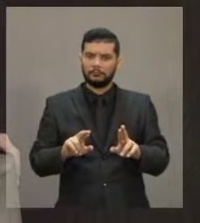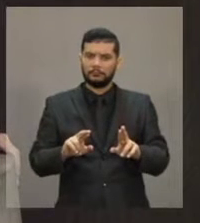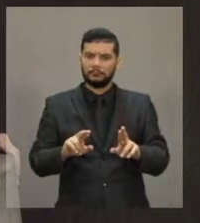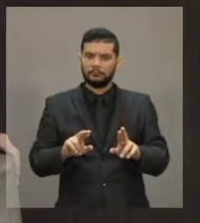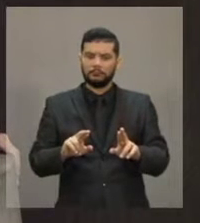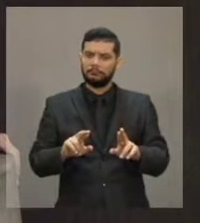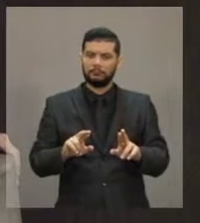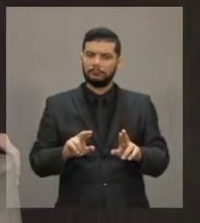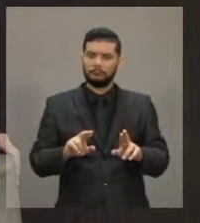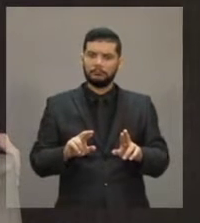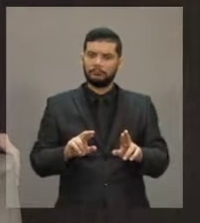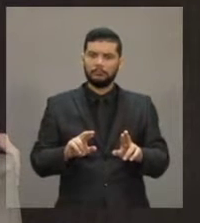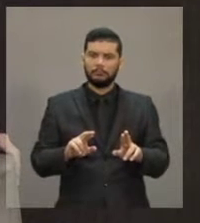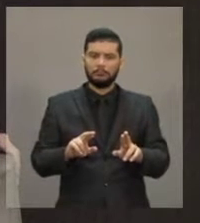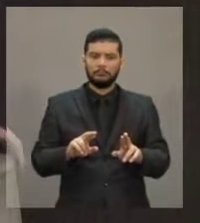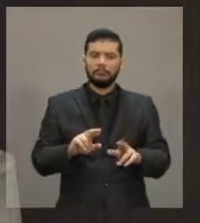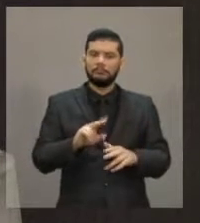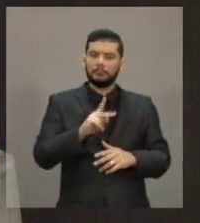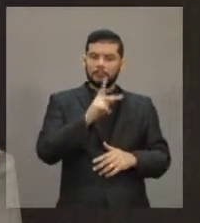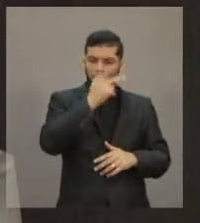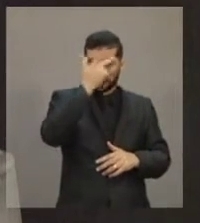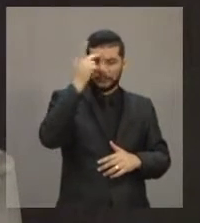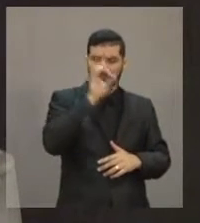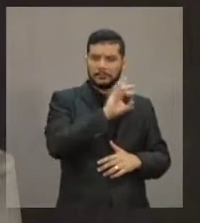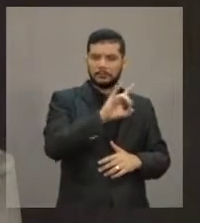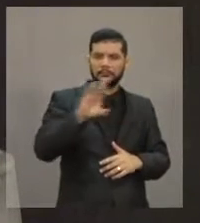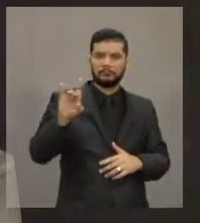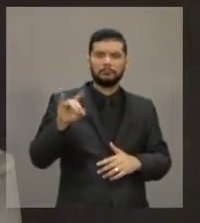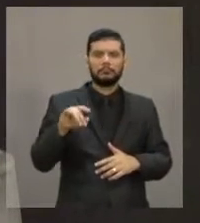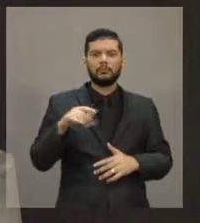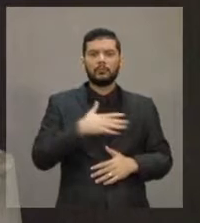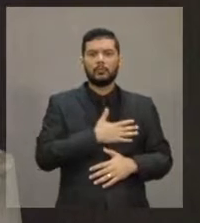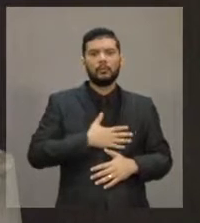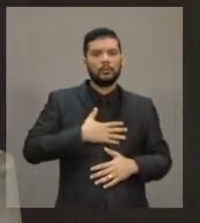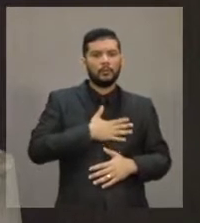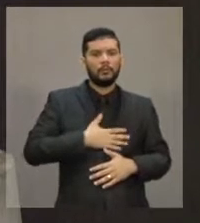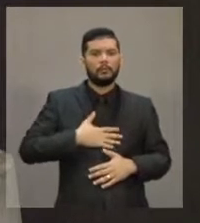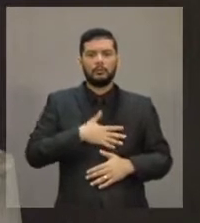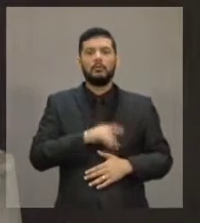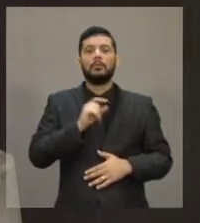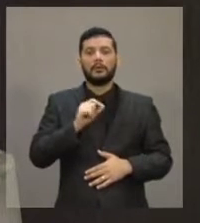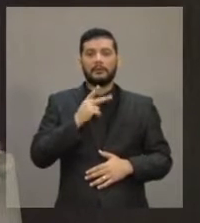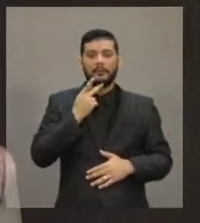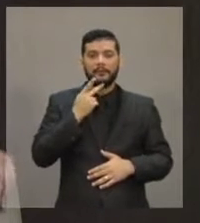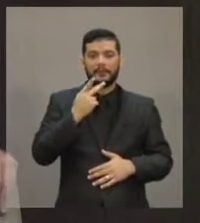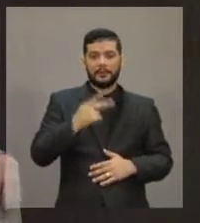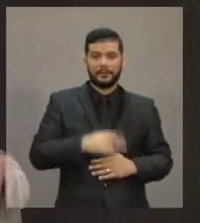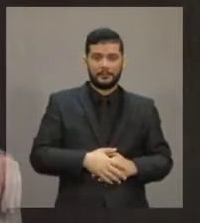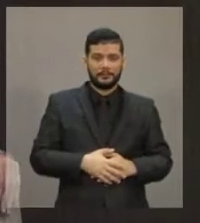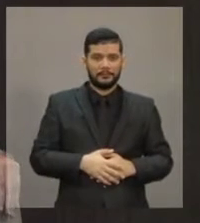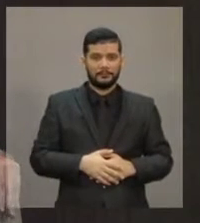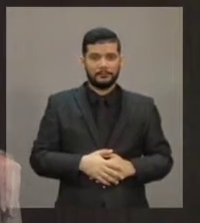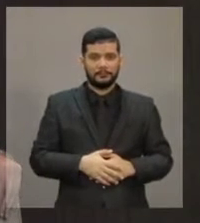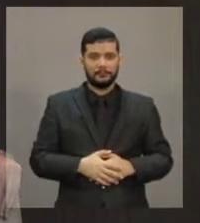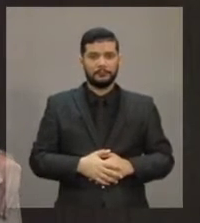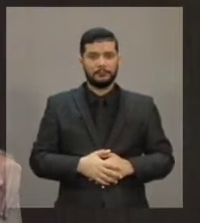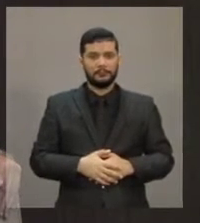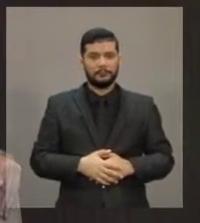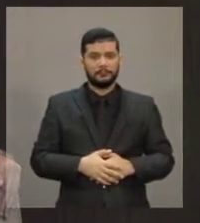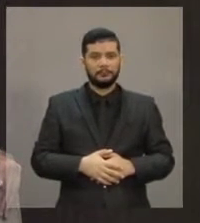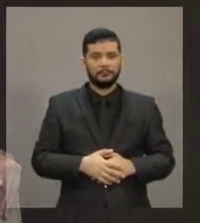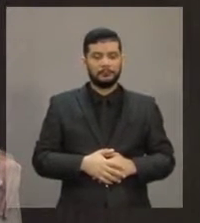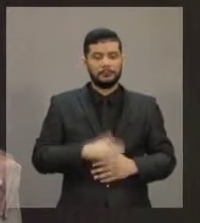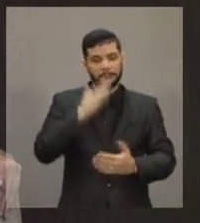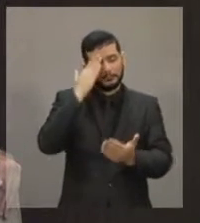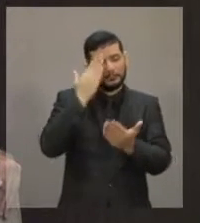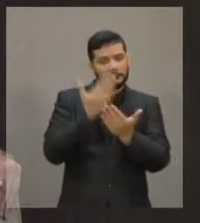sua fé. Porque vamos lembrar que quando esse país tinha uma religião oficial, e era a religião